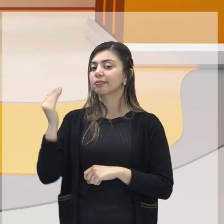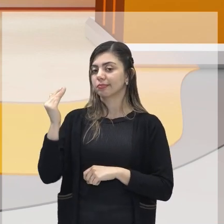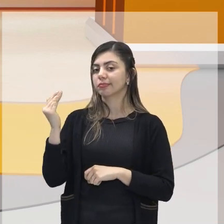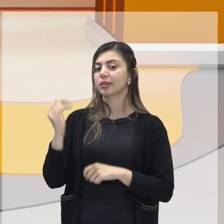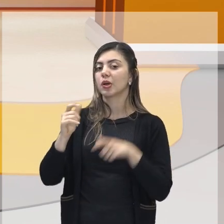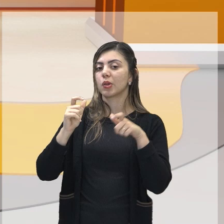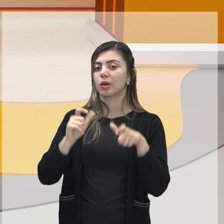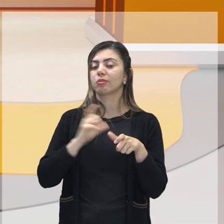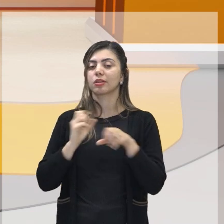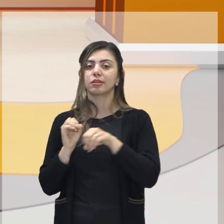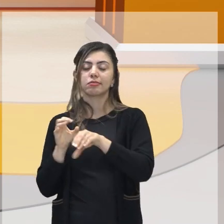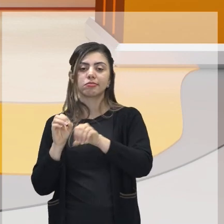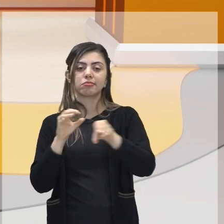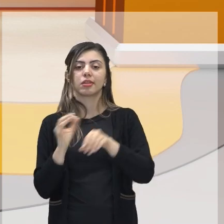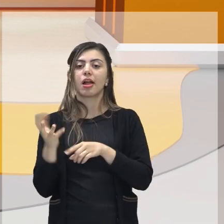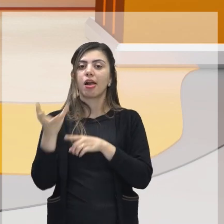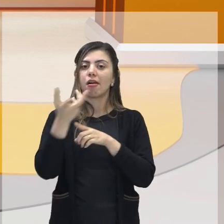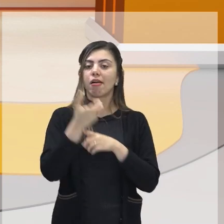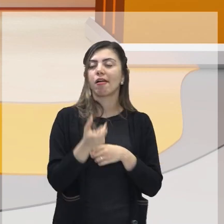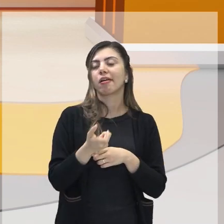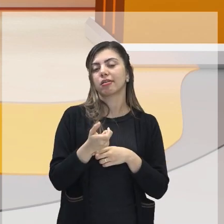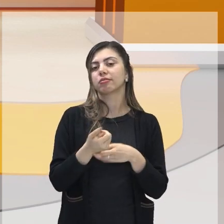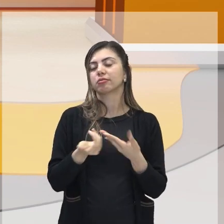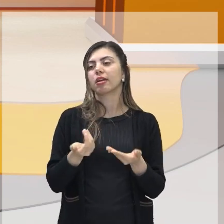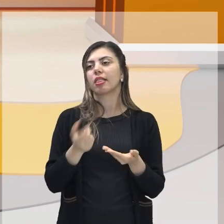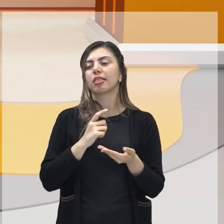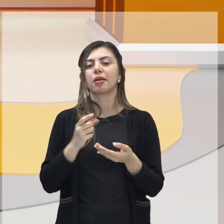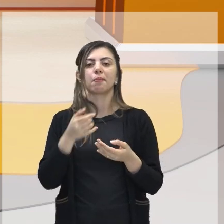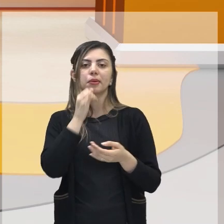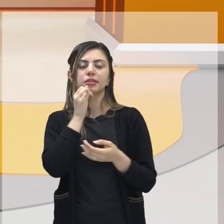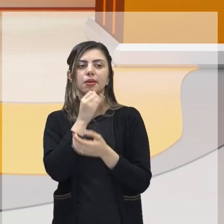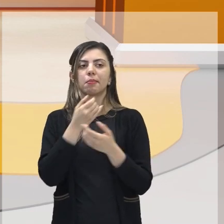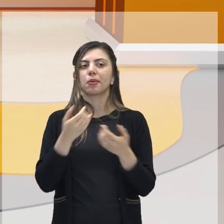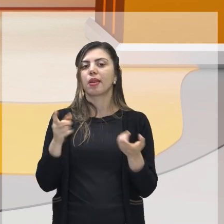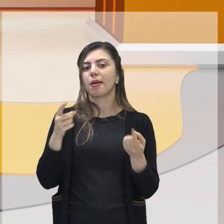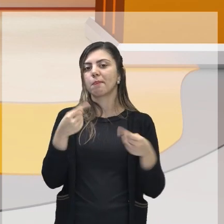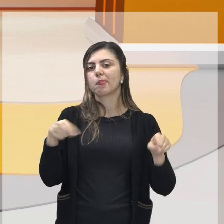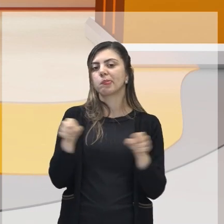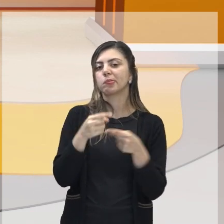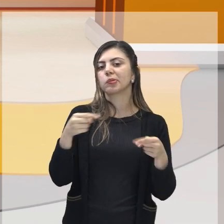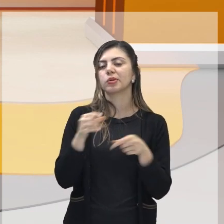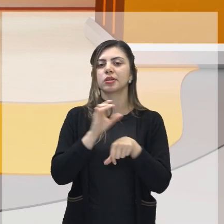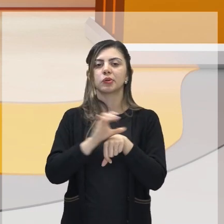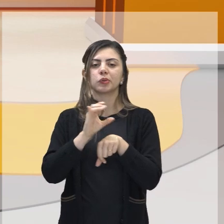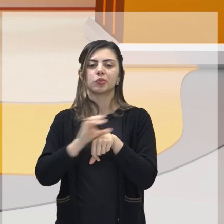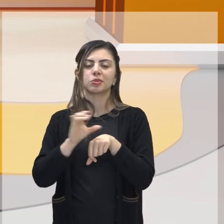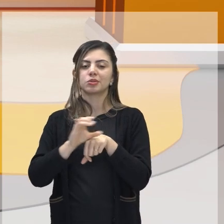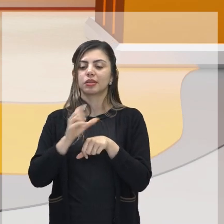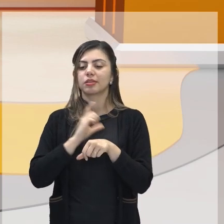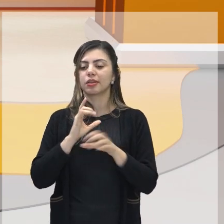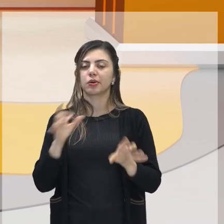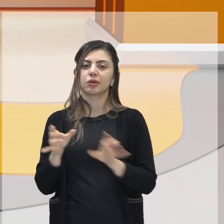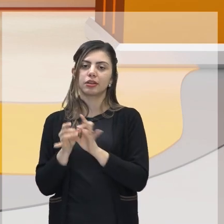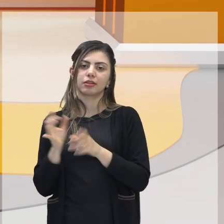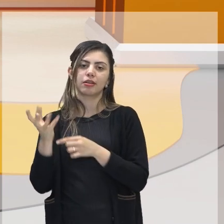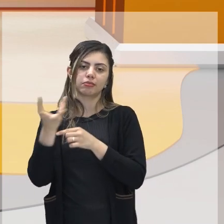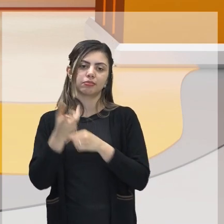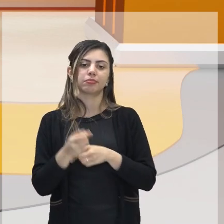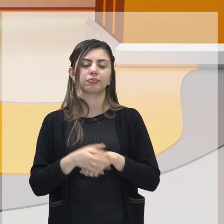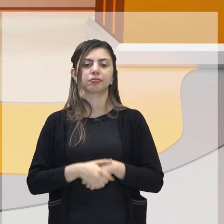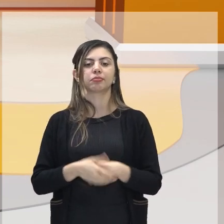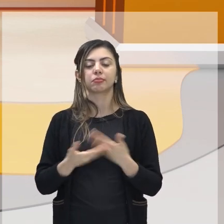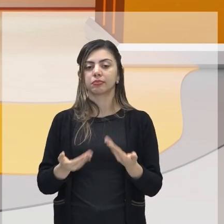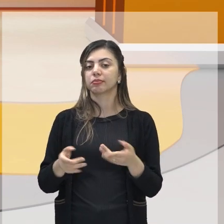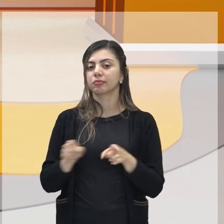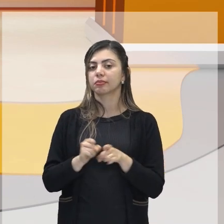vão ser ensinados, né, a questão da música e de outros cursos também ligados às artes, né? E também vamos ter